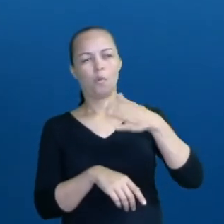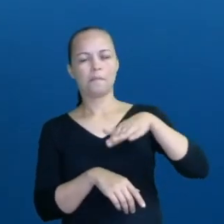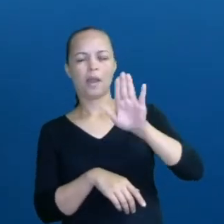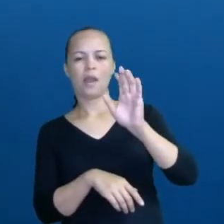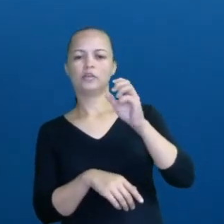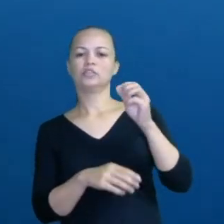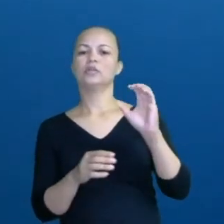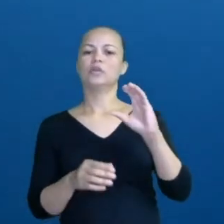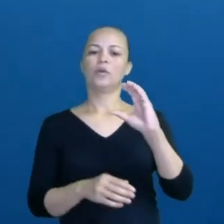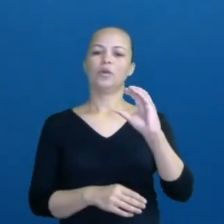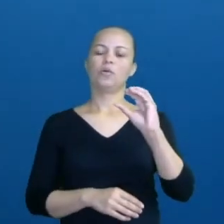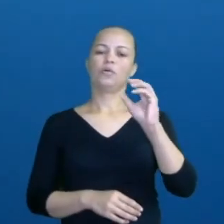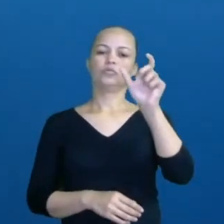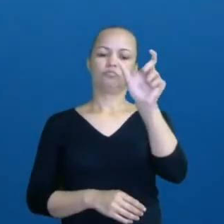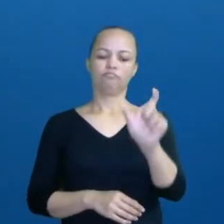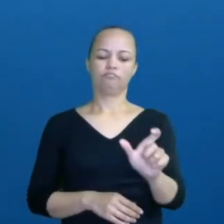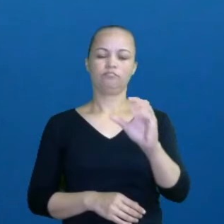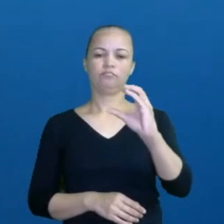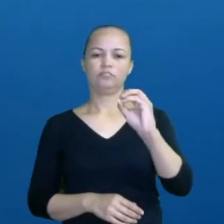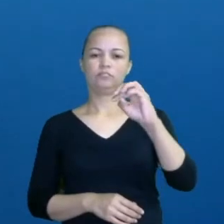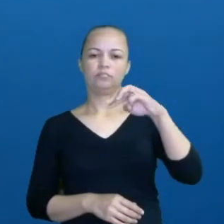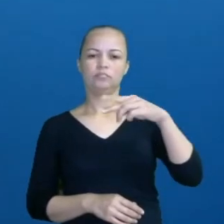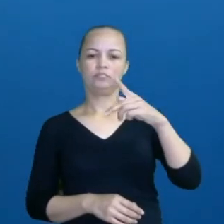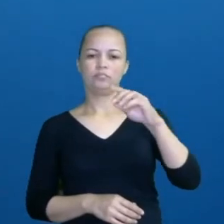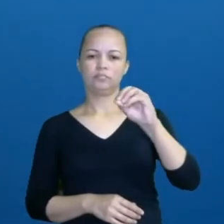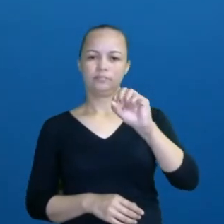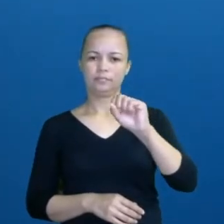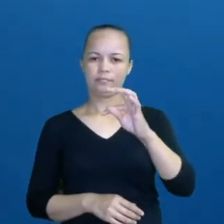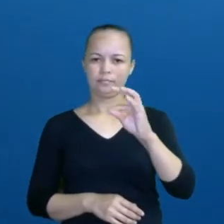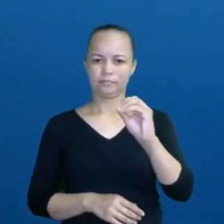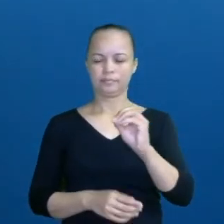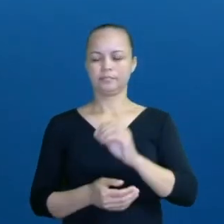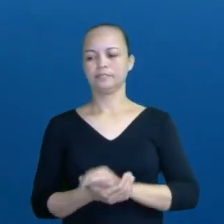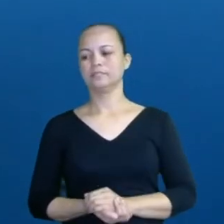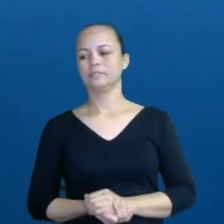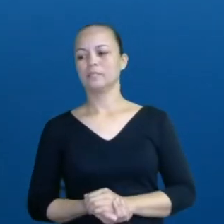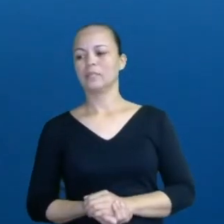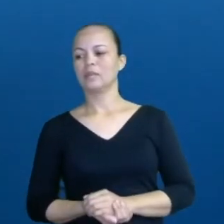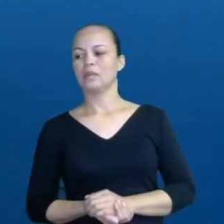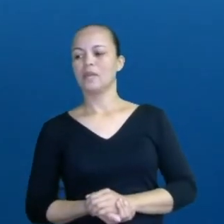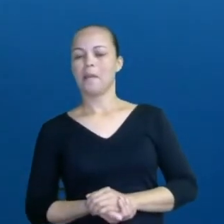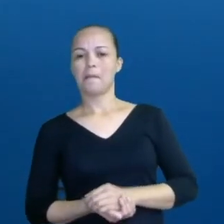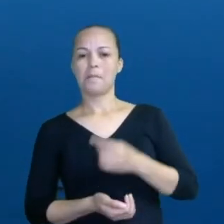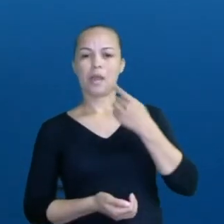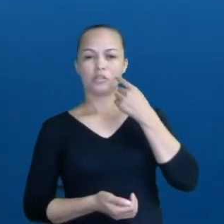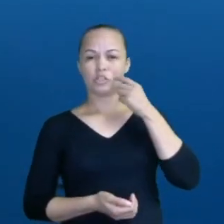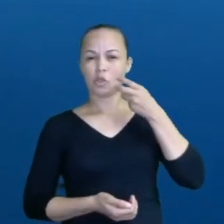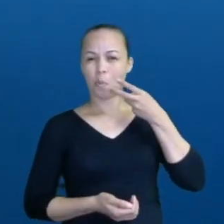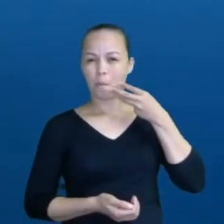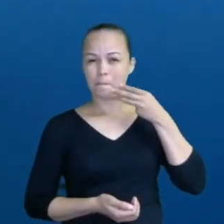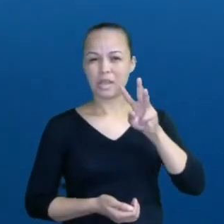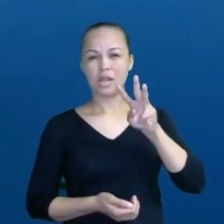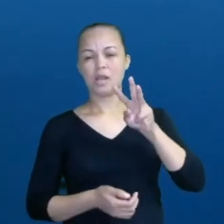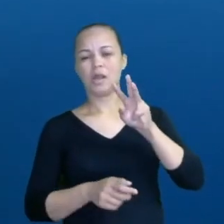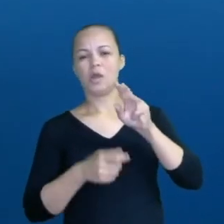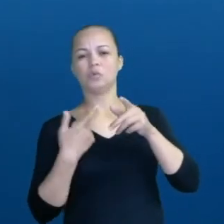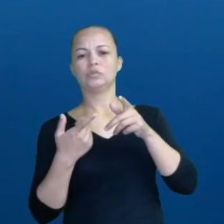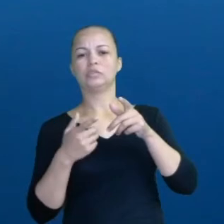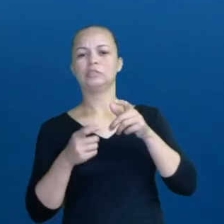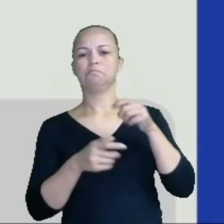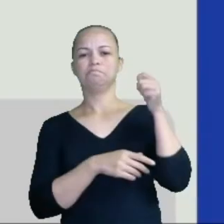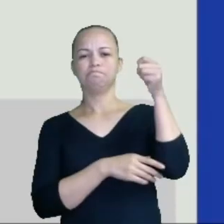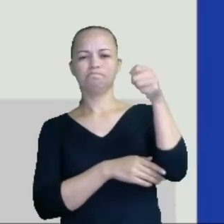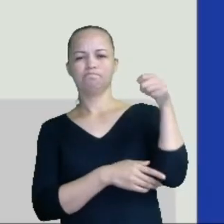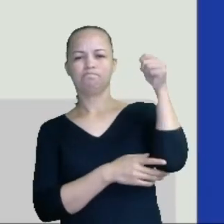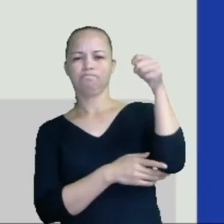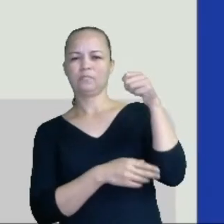é composto. Letra F. Mais de 1 milhão de protestantes gritava nas